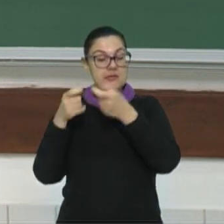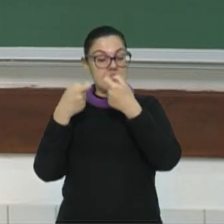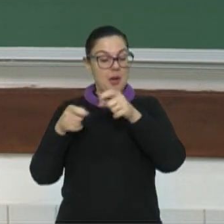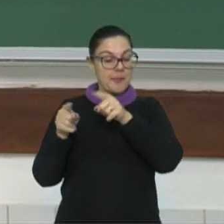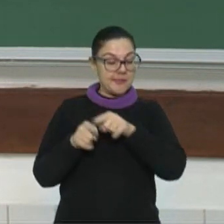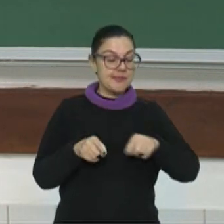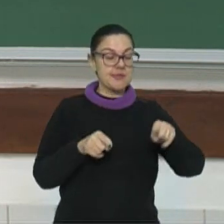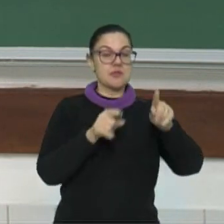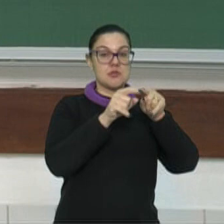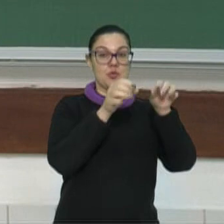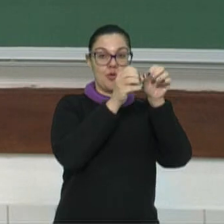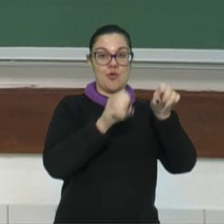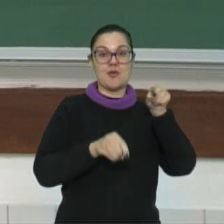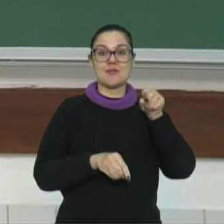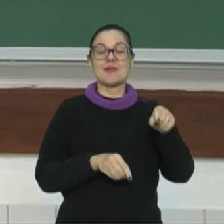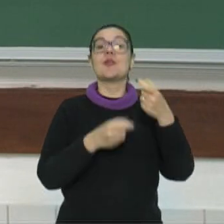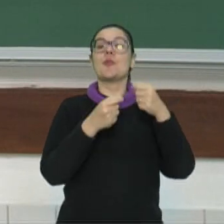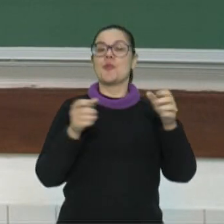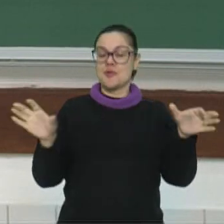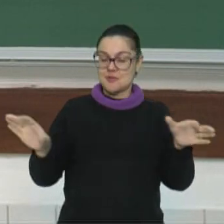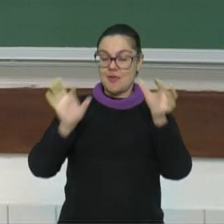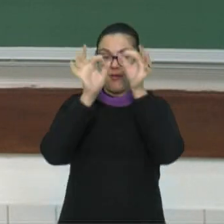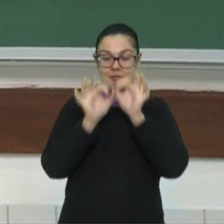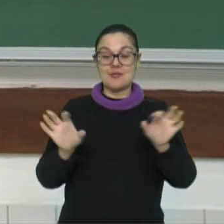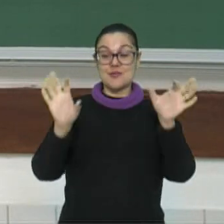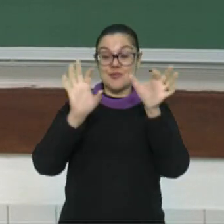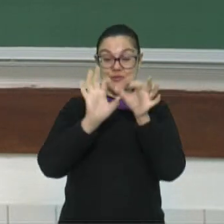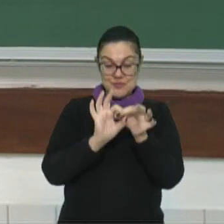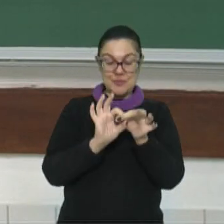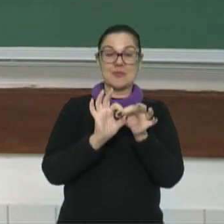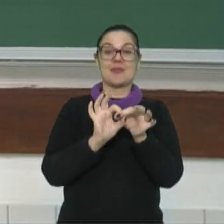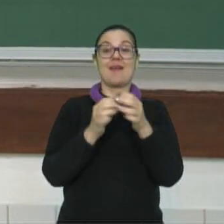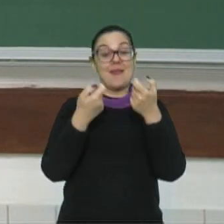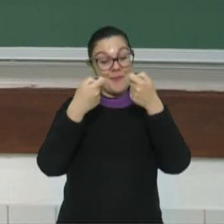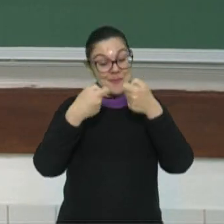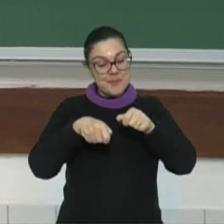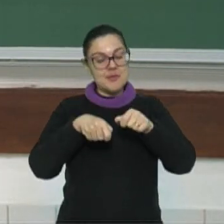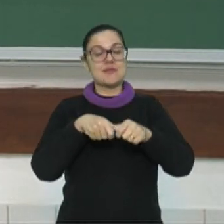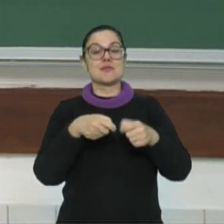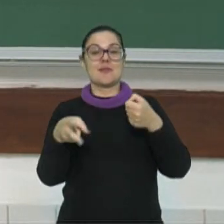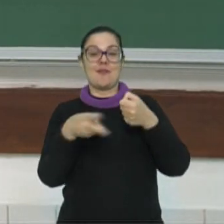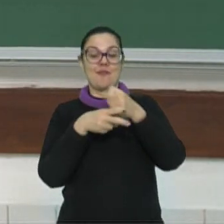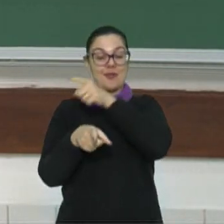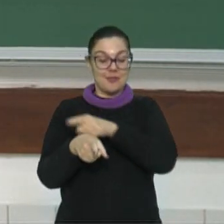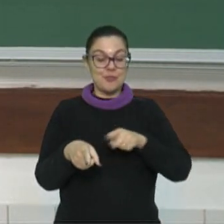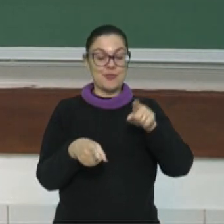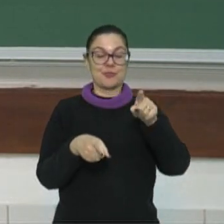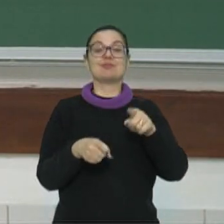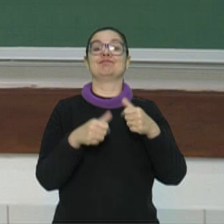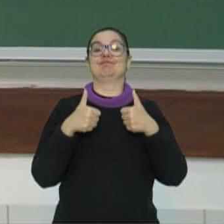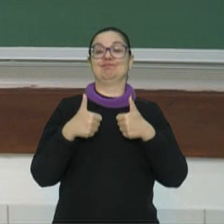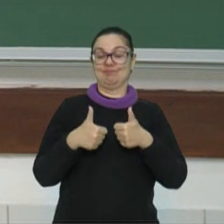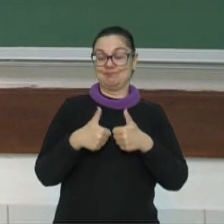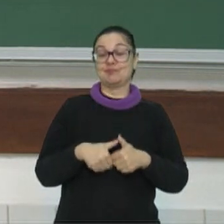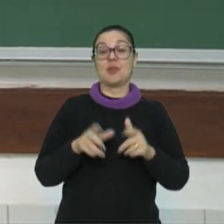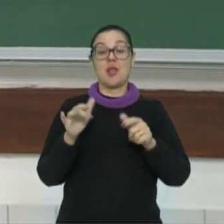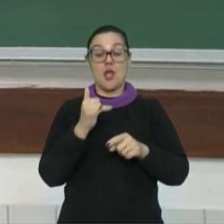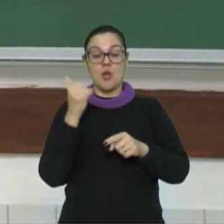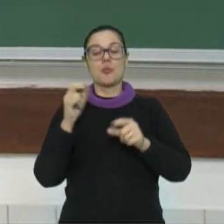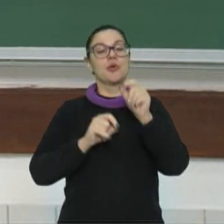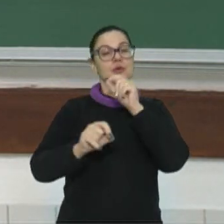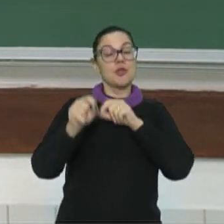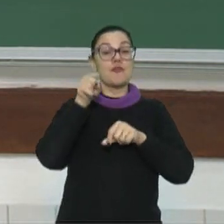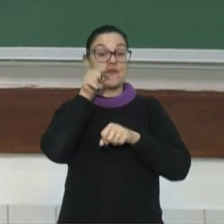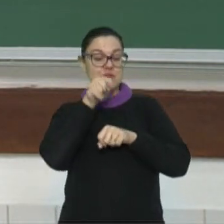da segunda oração. Por isso é uma oração subordinada, né? Então, ela é subordinada à outra. É importante o quê?